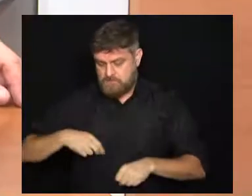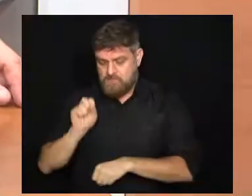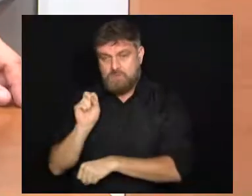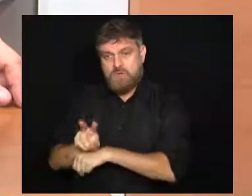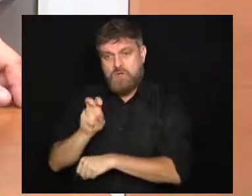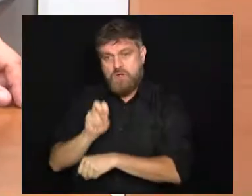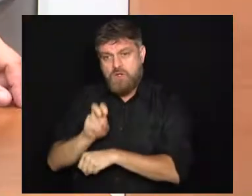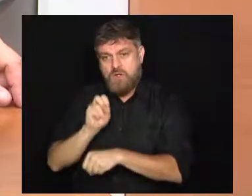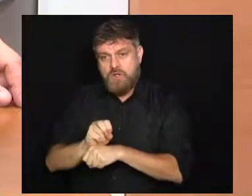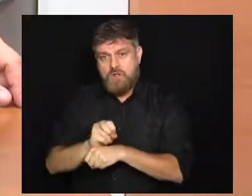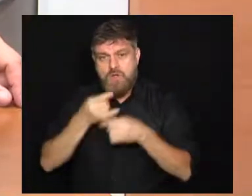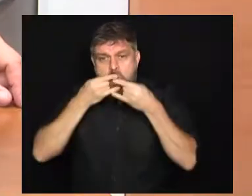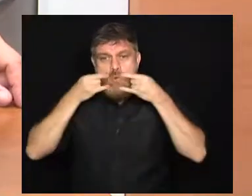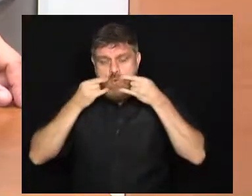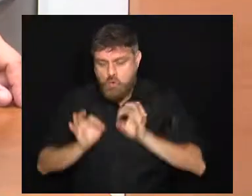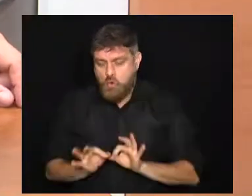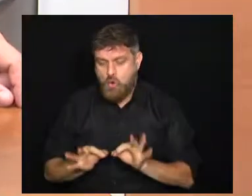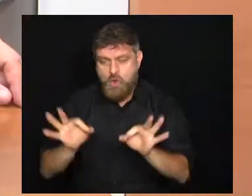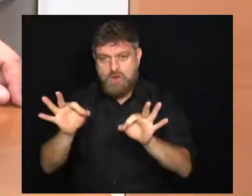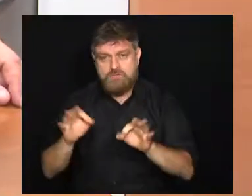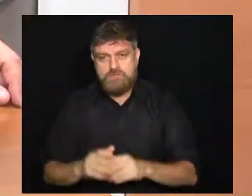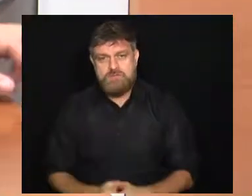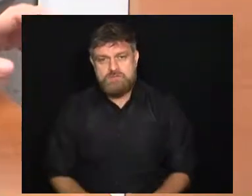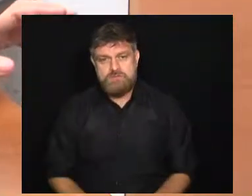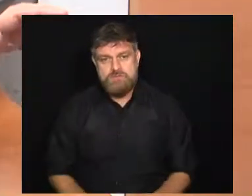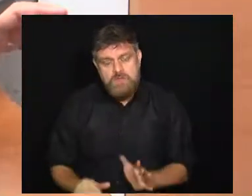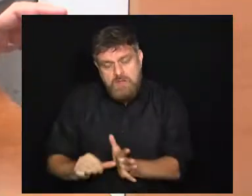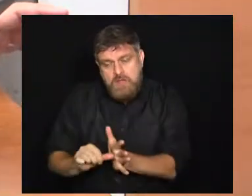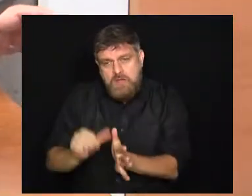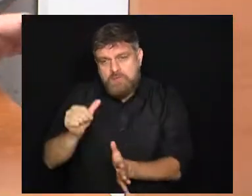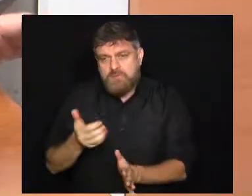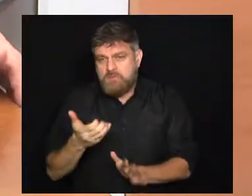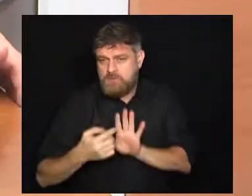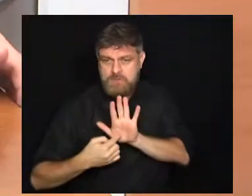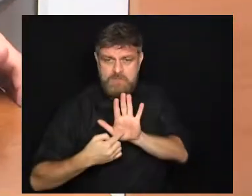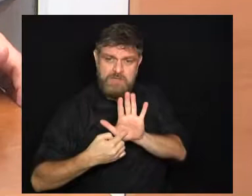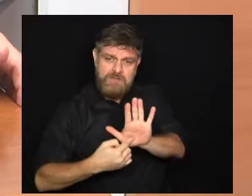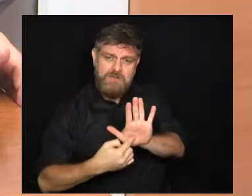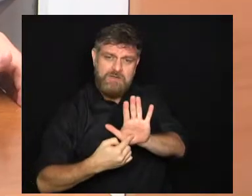coronavírus. Então, primeiro, queria mostrar